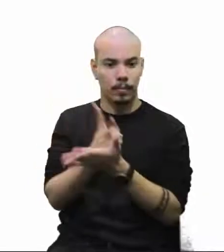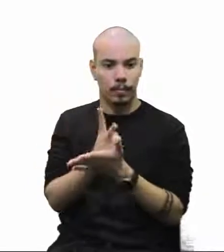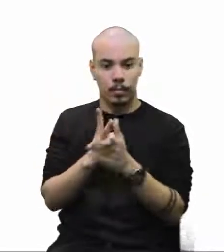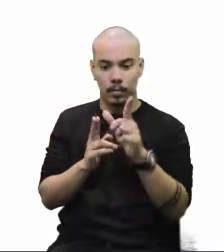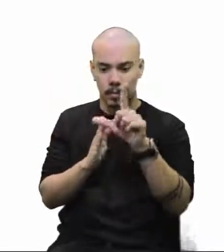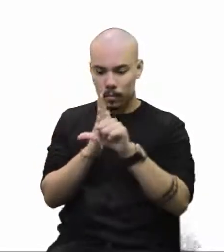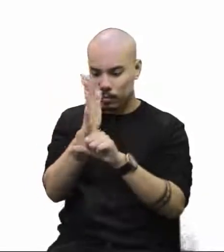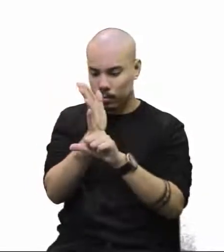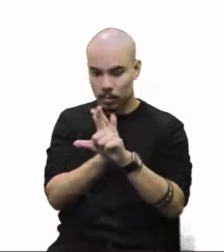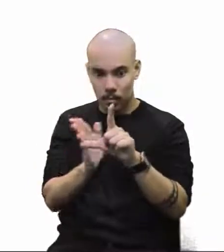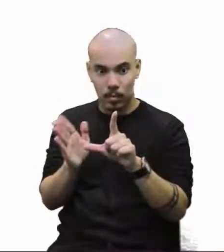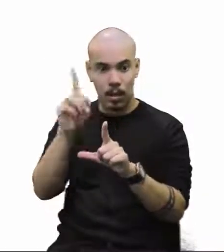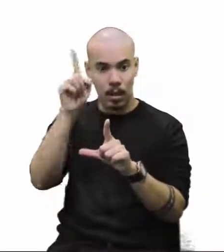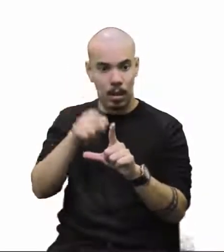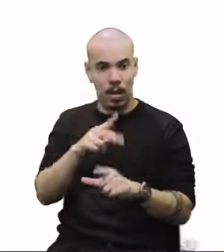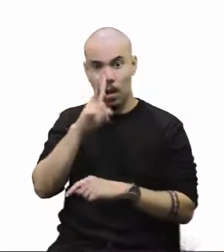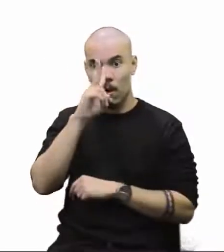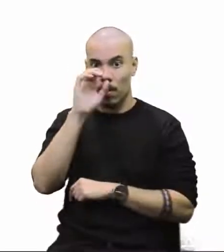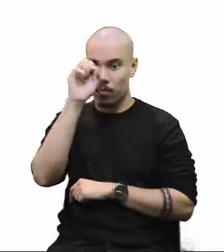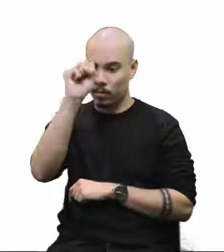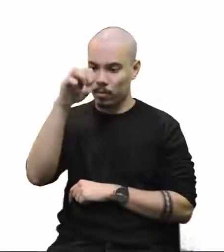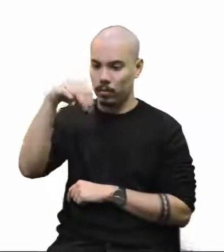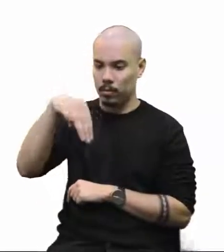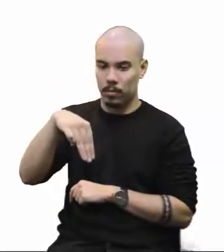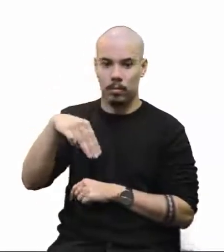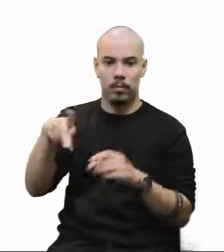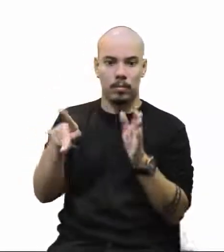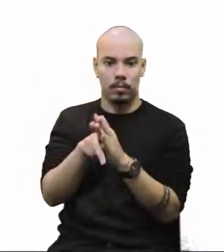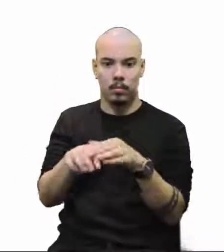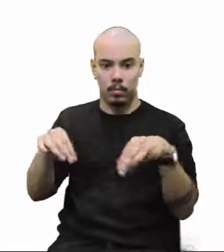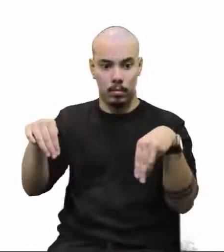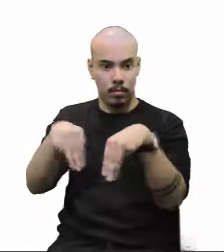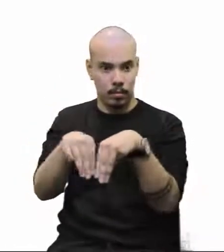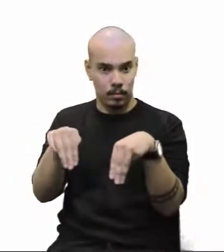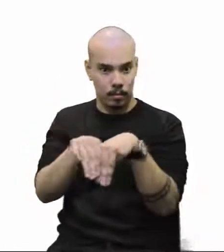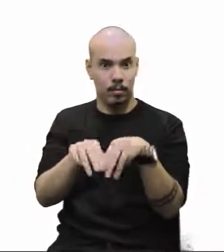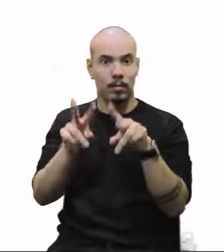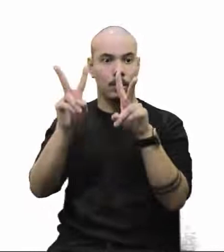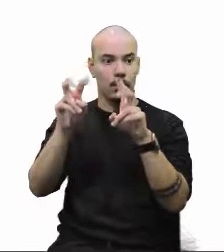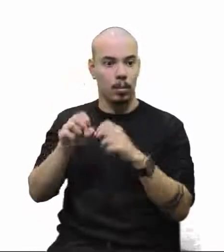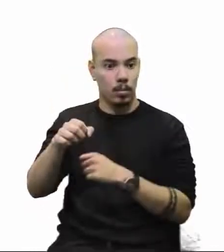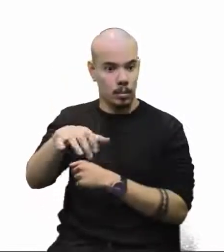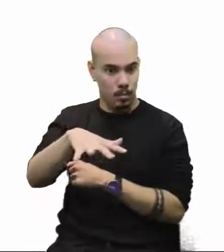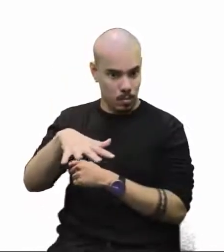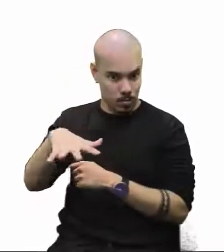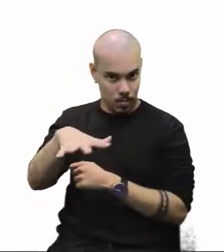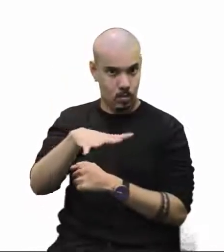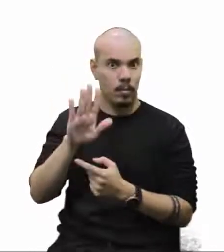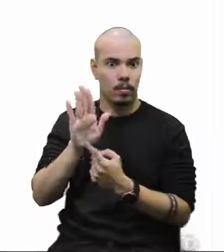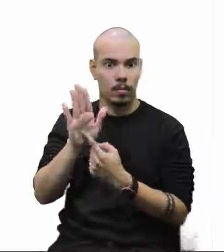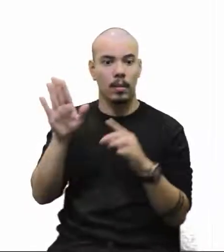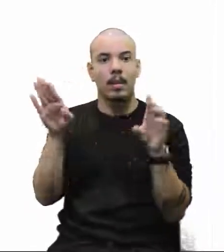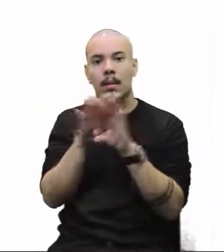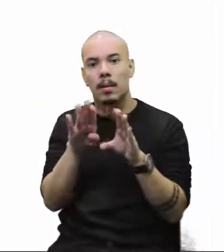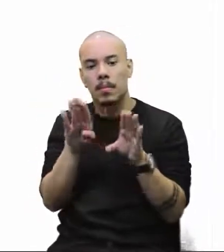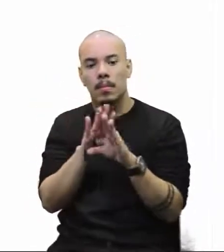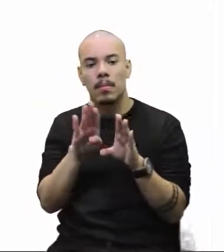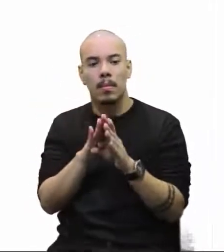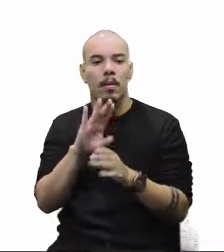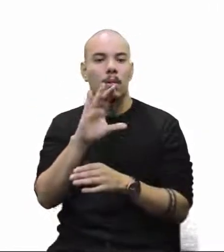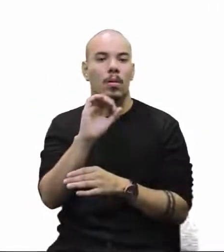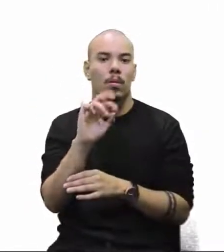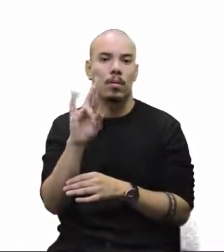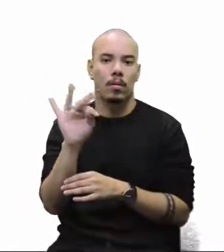perpendicular exatamente é a força magnética em relação ao campo. Deixa eu até tirar aqui. E também a corrente. Campo